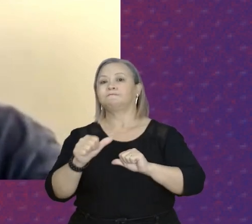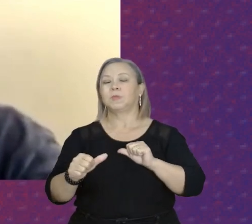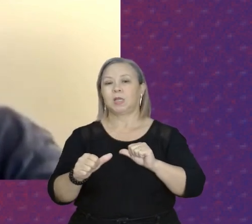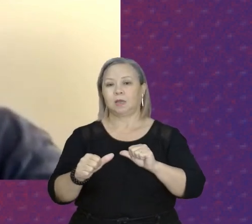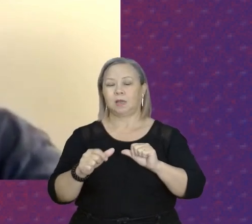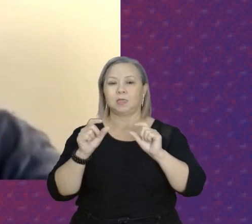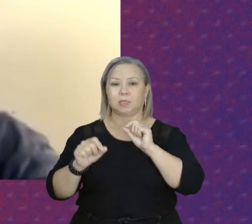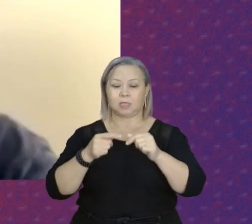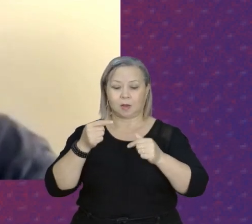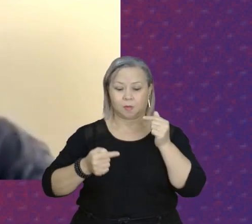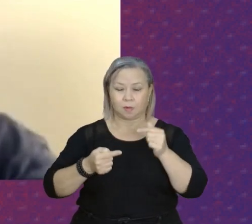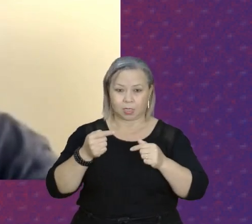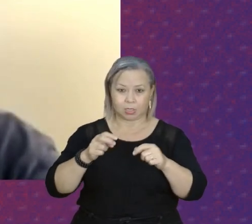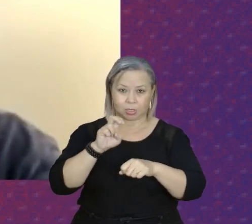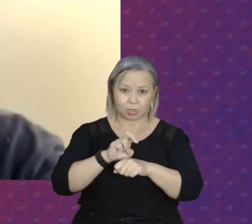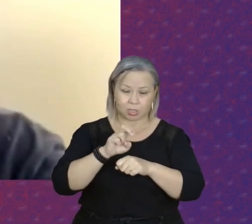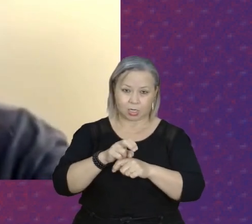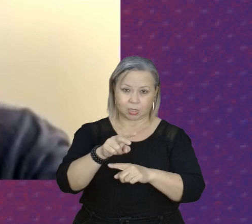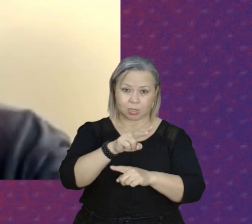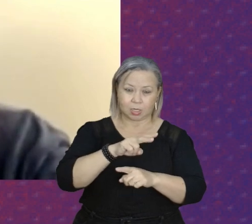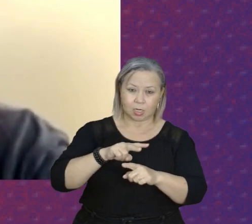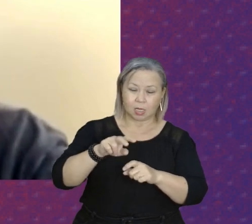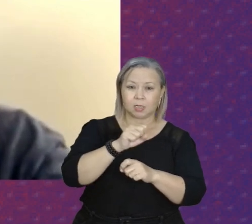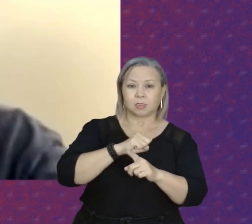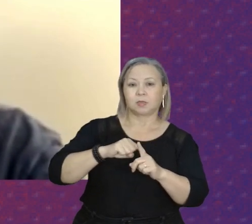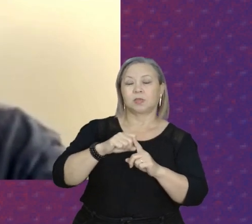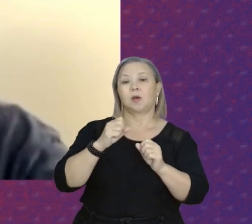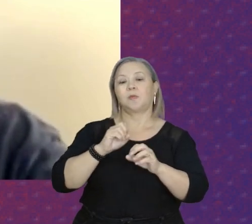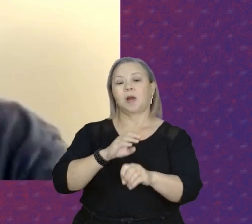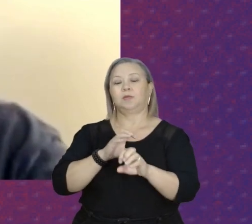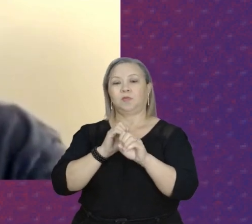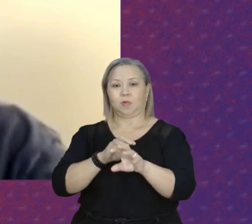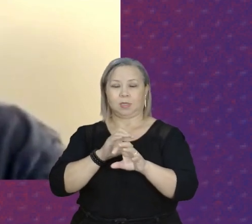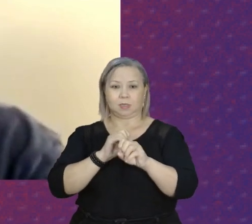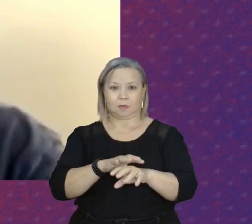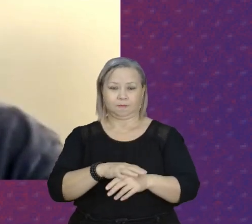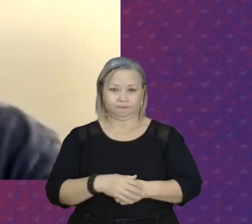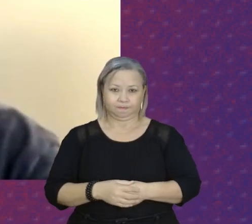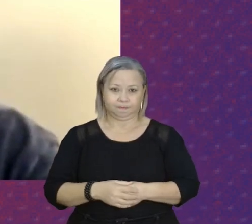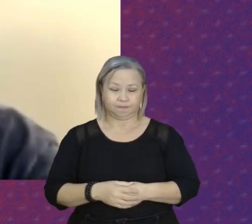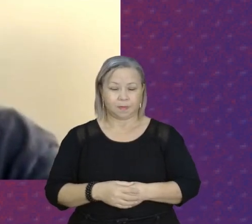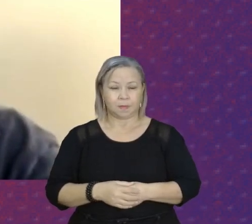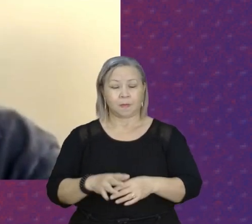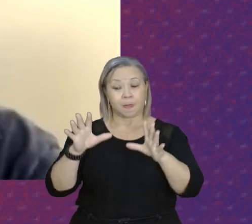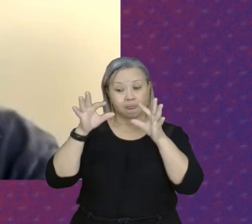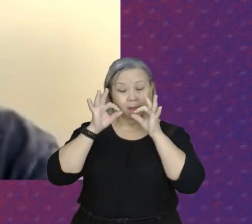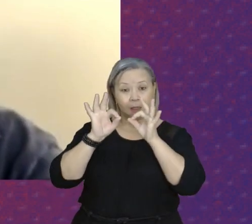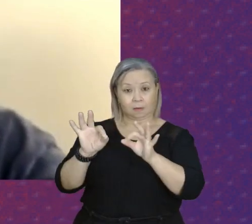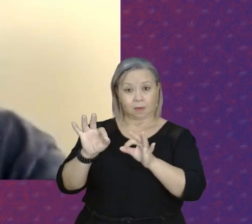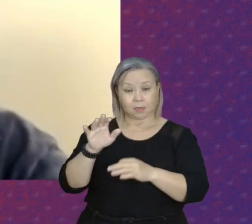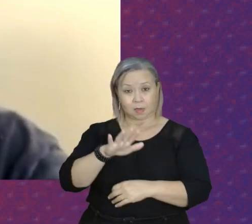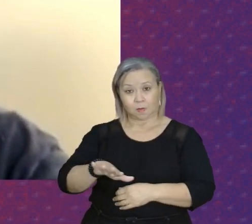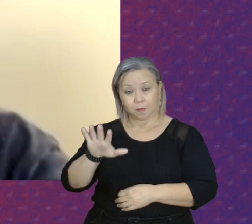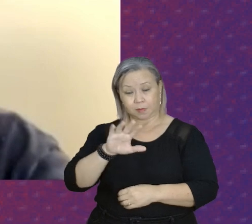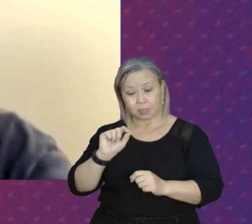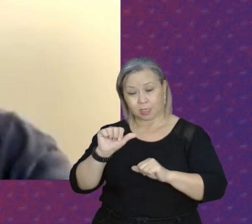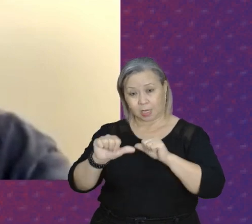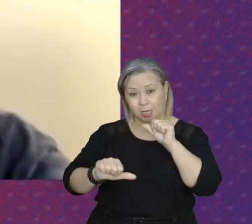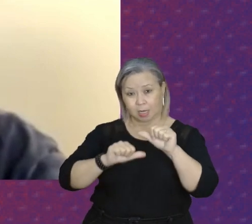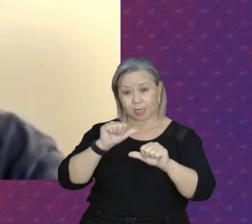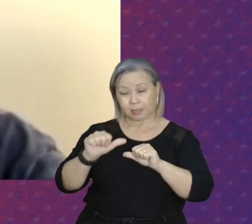da política de creche, da assistência social, para a educação. Eu queria chamar a atenção para vocês que essa